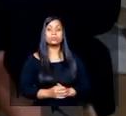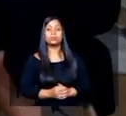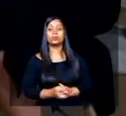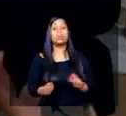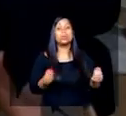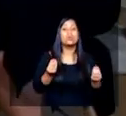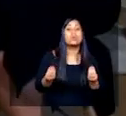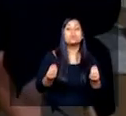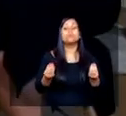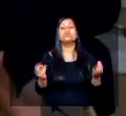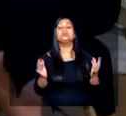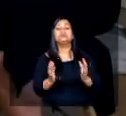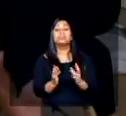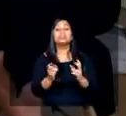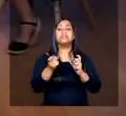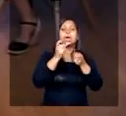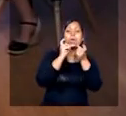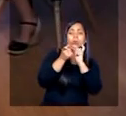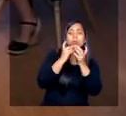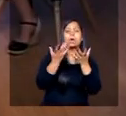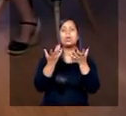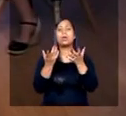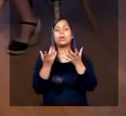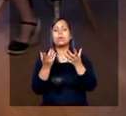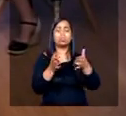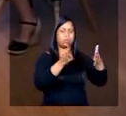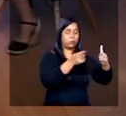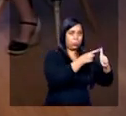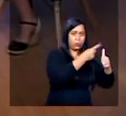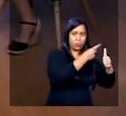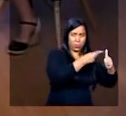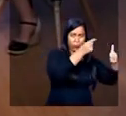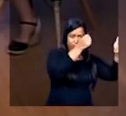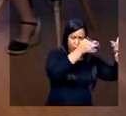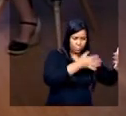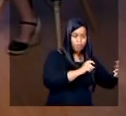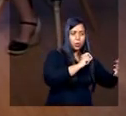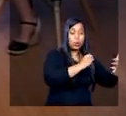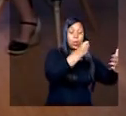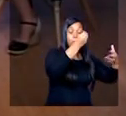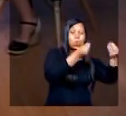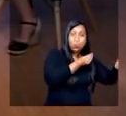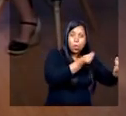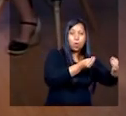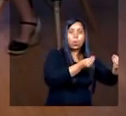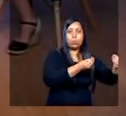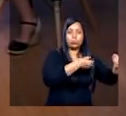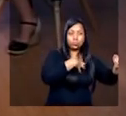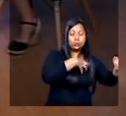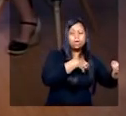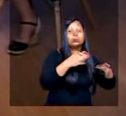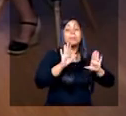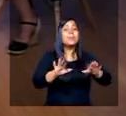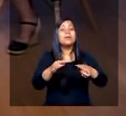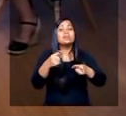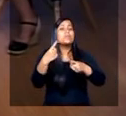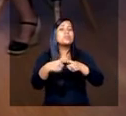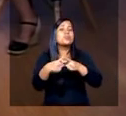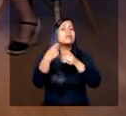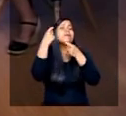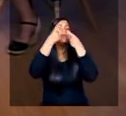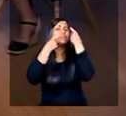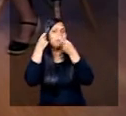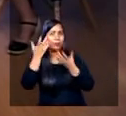vocês se reuniram? Porque você, no primeiro bloco você me contou, você contou pra gente como funciona. Uhum. Mas por que essa